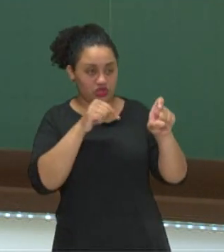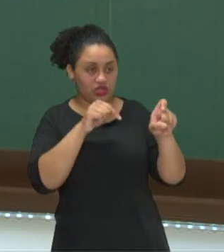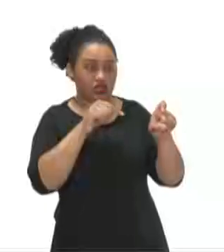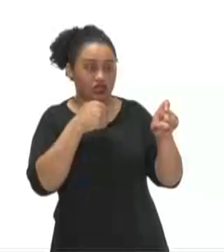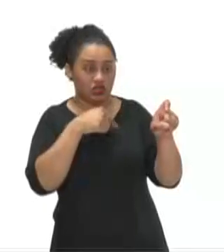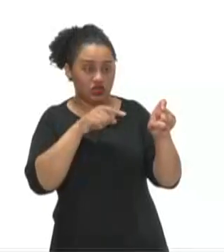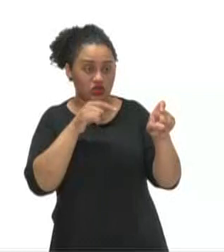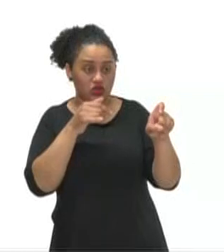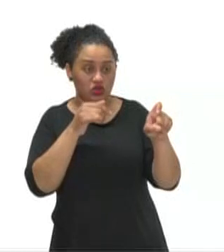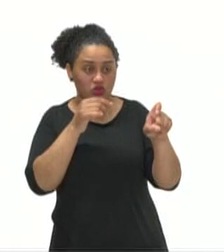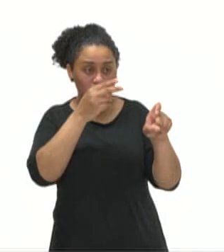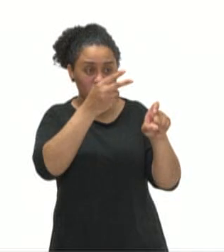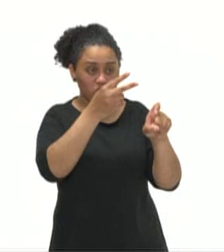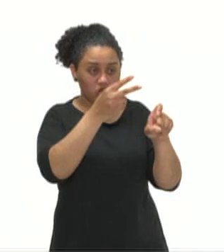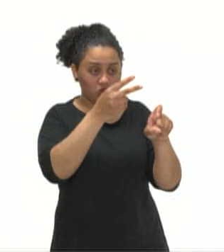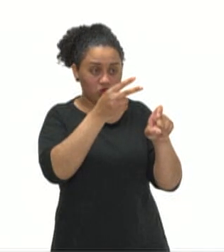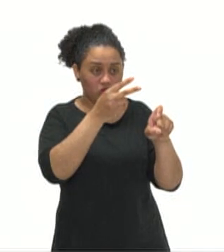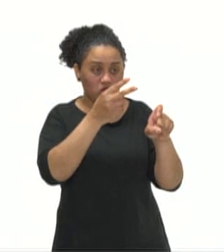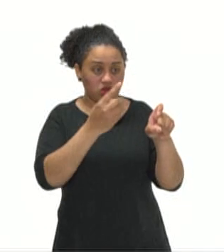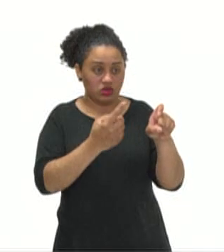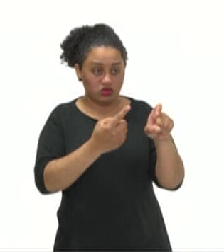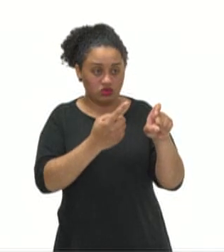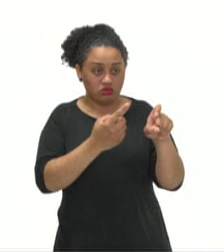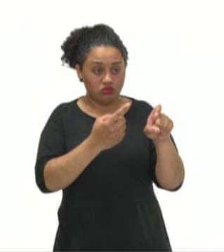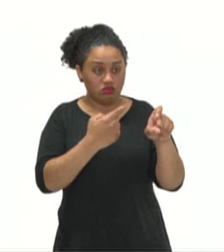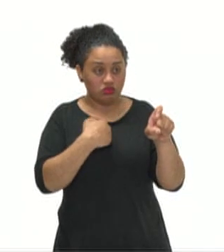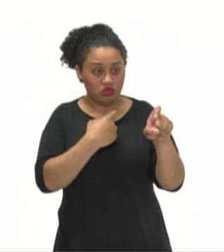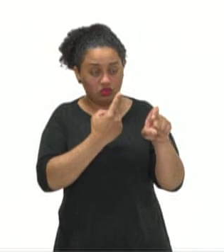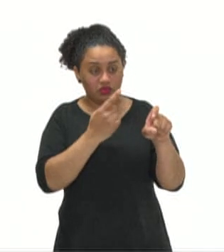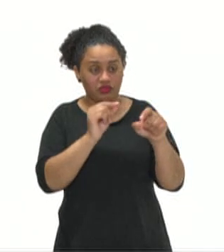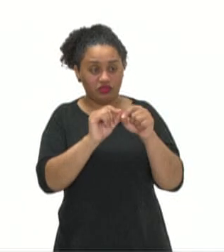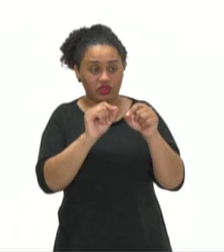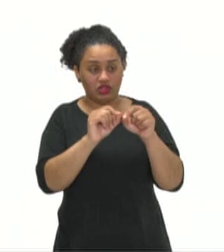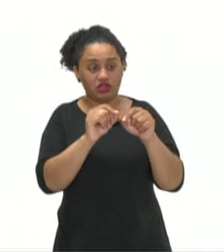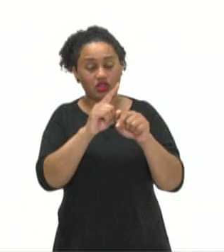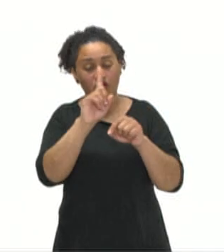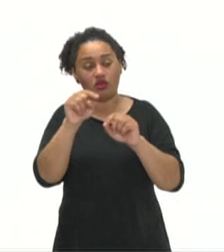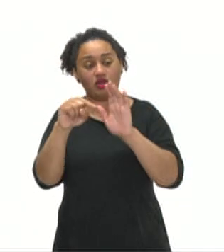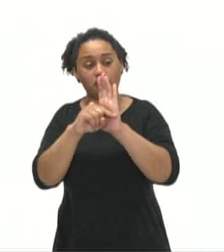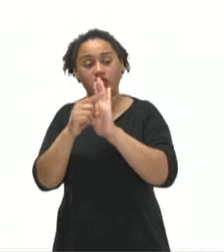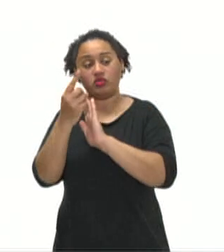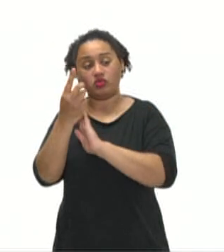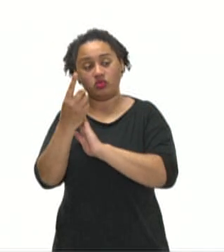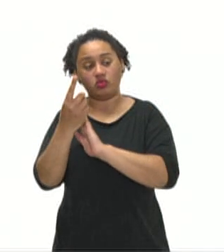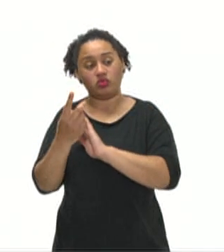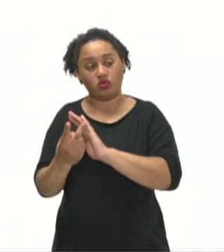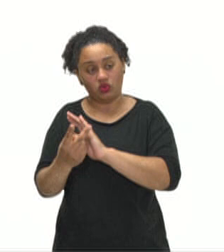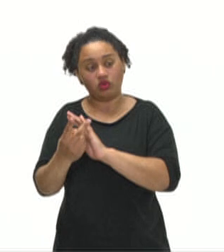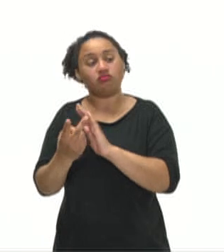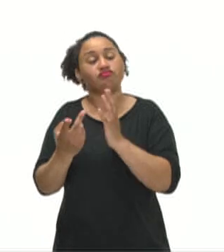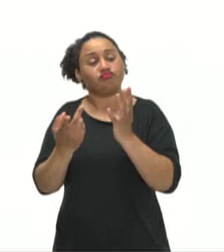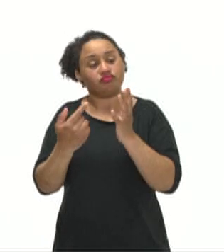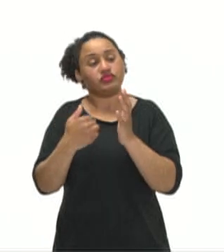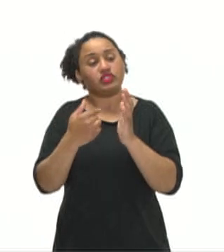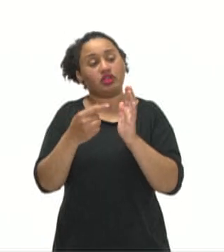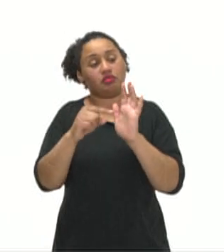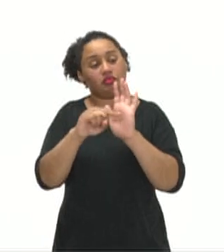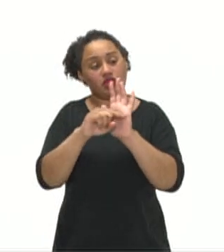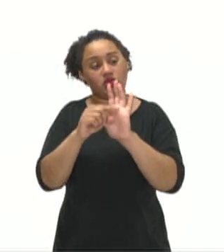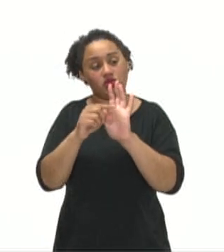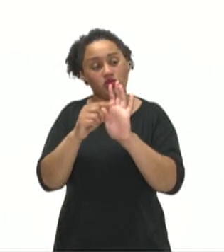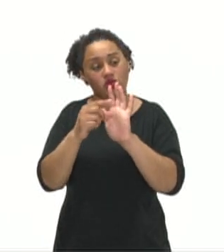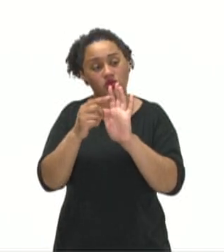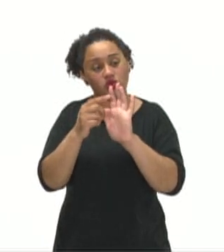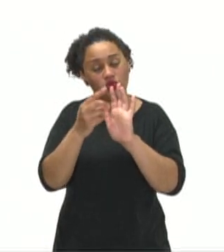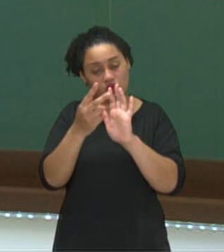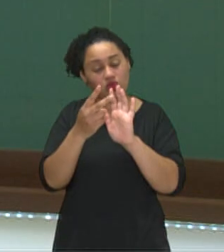mais 2, vai aparecer uma vez. O Y é menos 1, aparece 2 vezes. Então, menos 1 vezes 2, menos 2. Mais